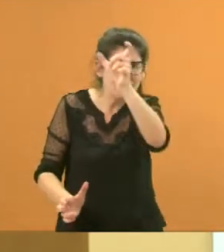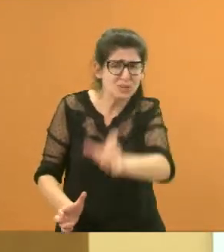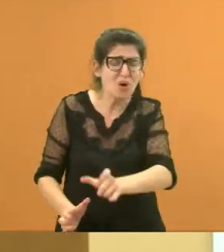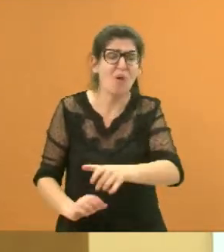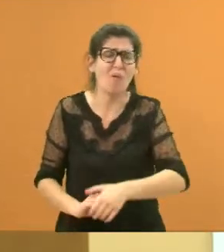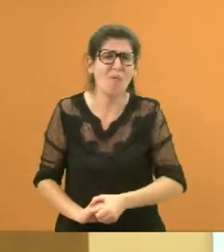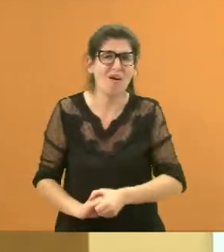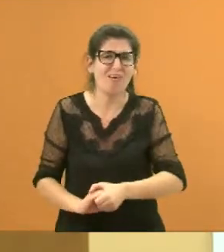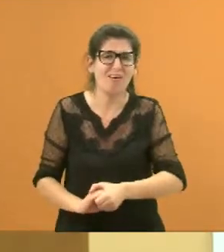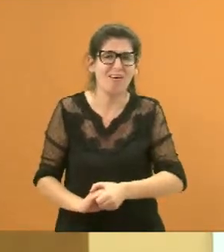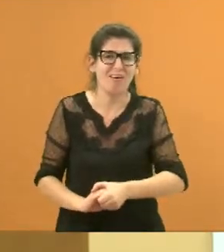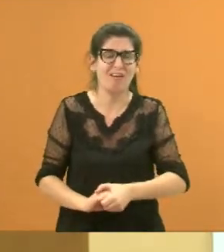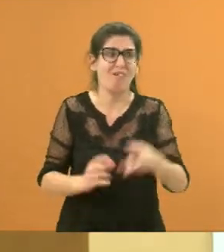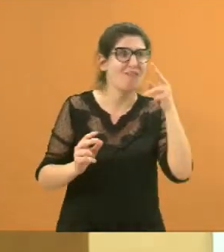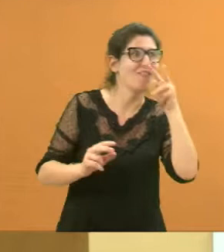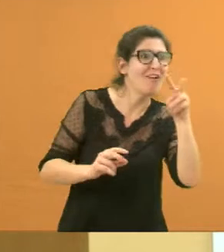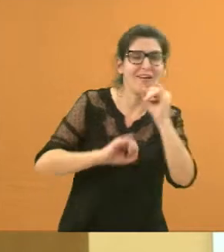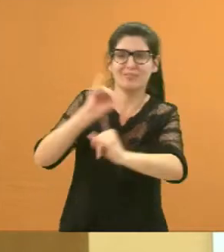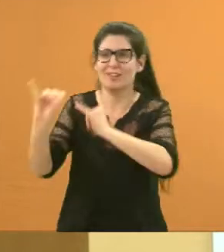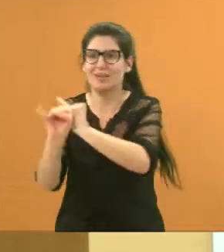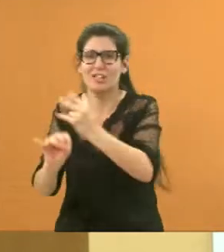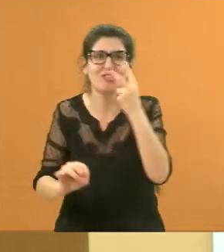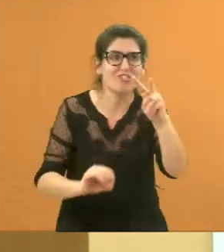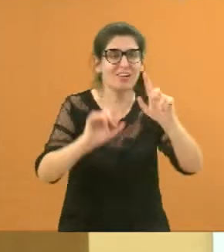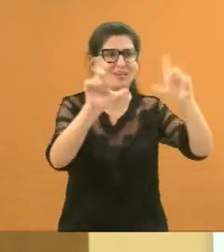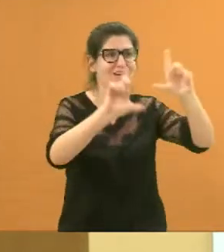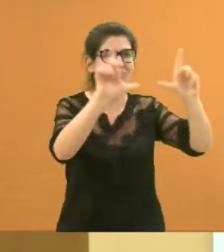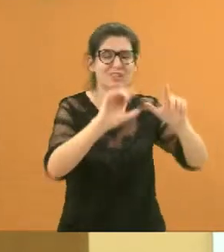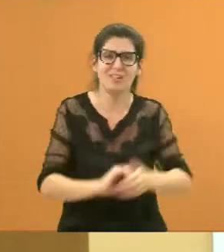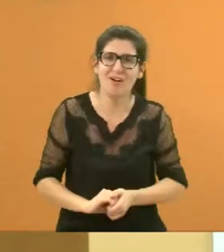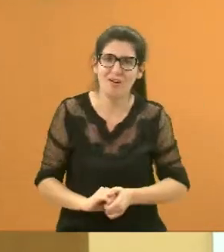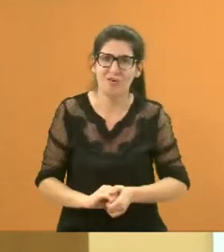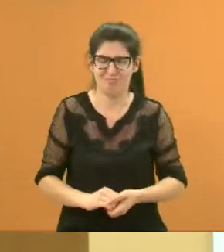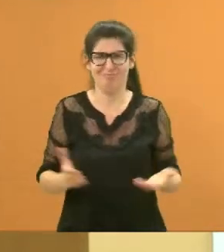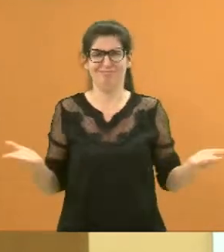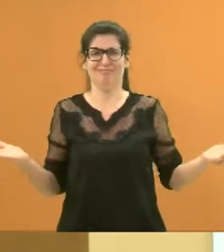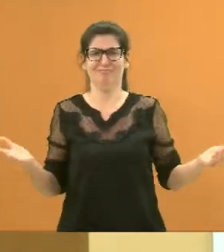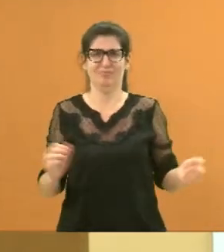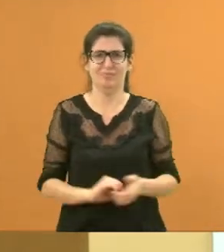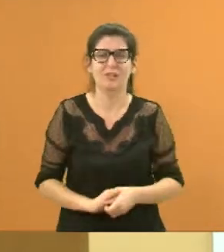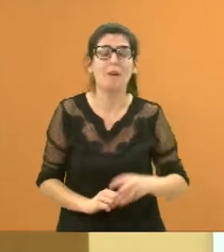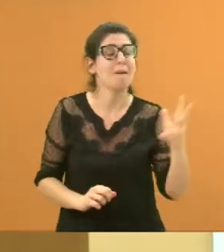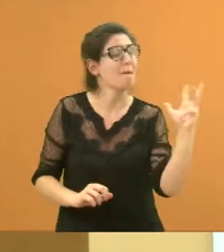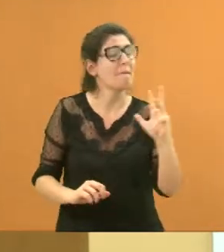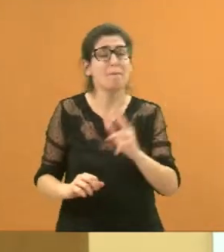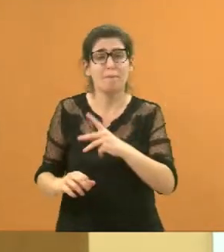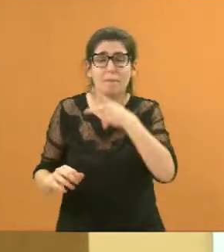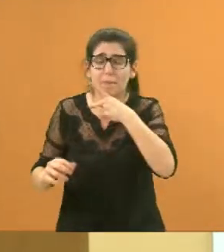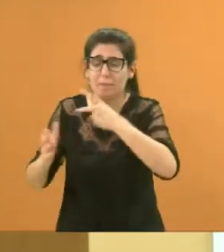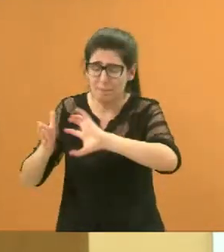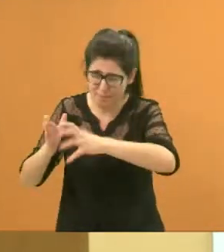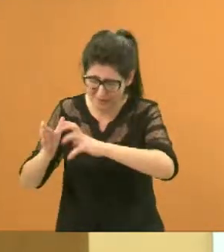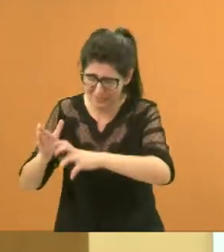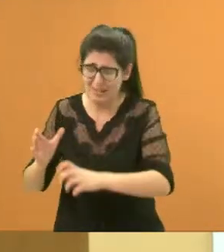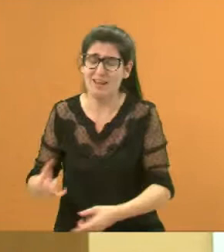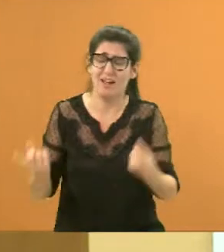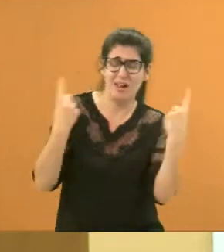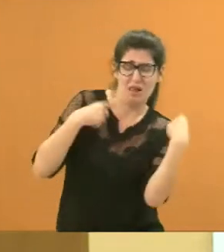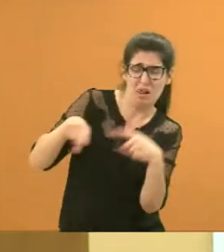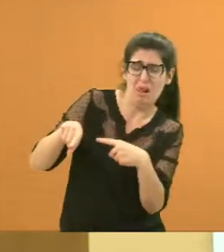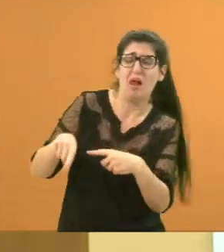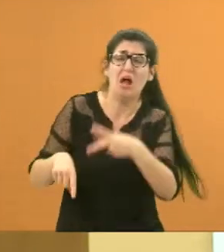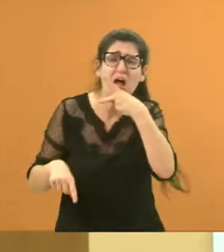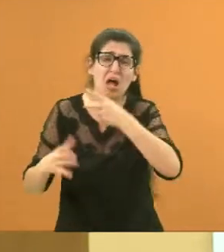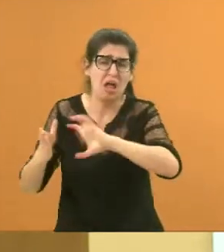né? E, inclusive, né, quando o PT estava sendo acusado, a tucanada dizia assim, a delação quando é contra o